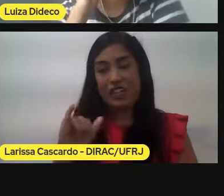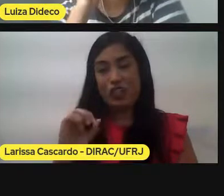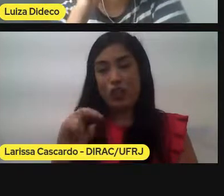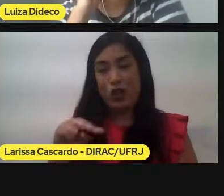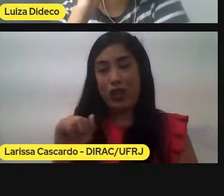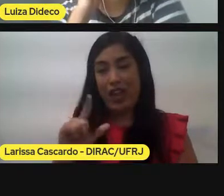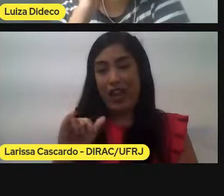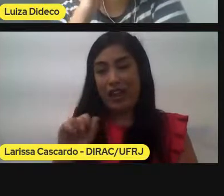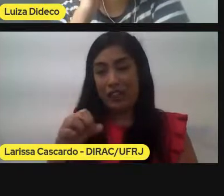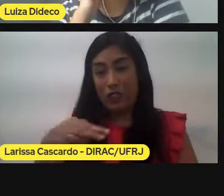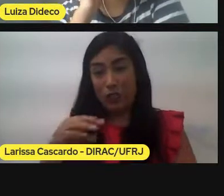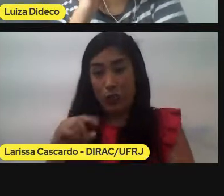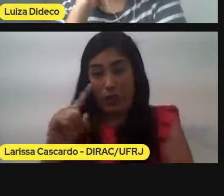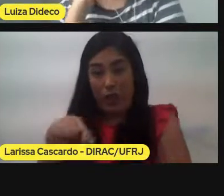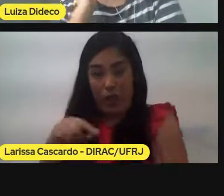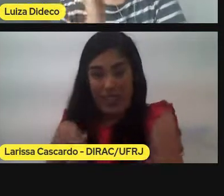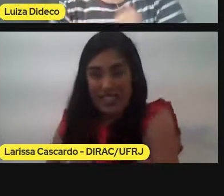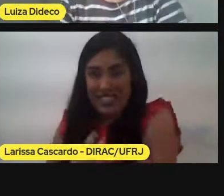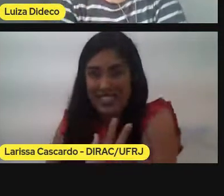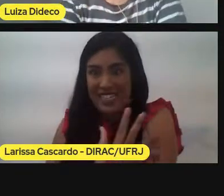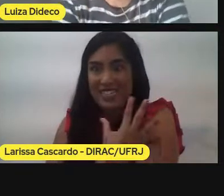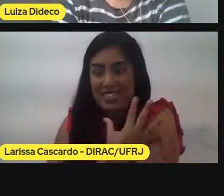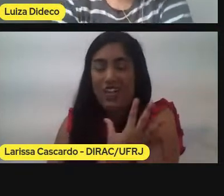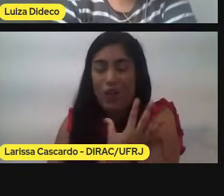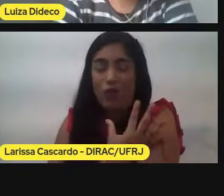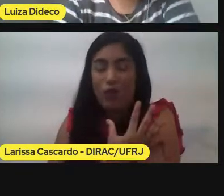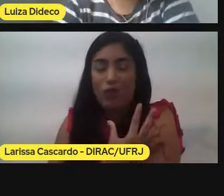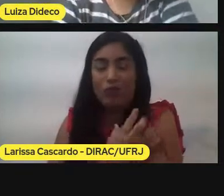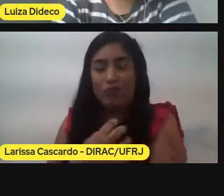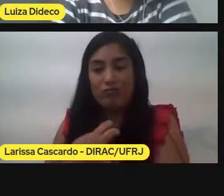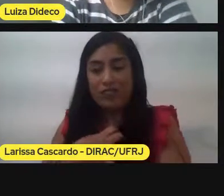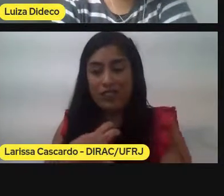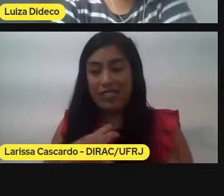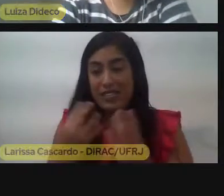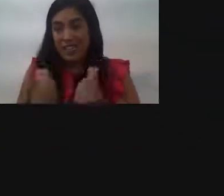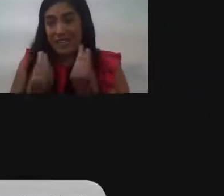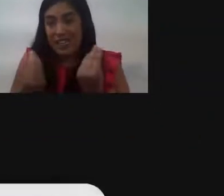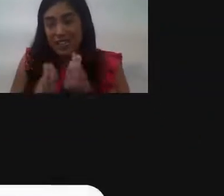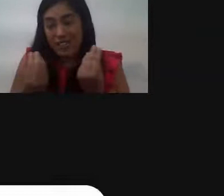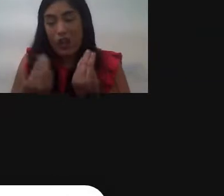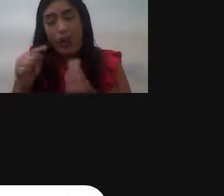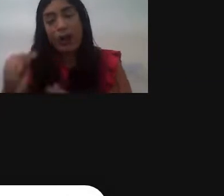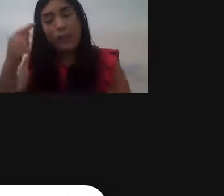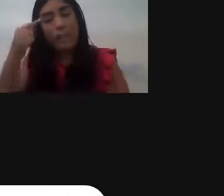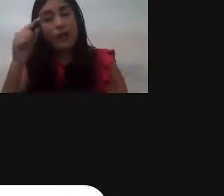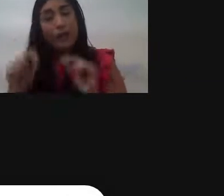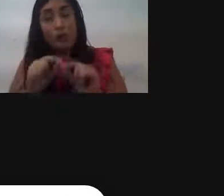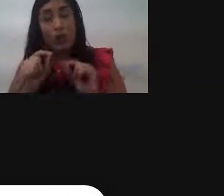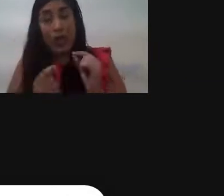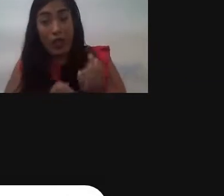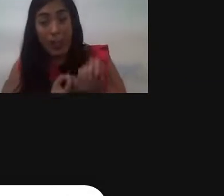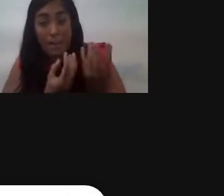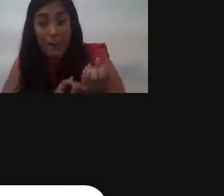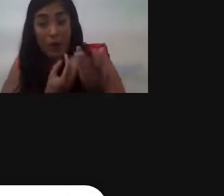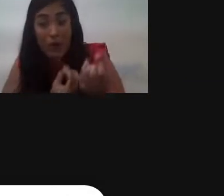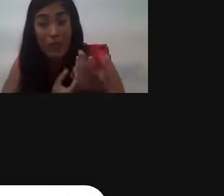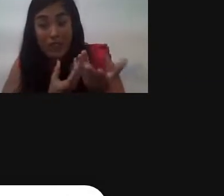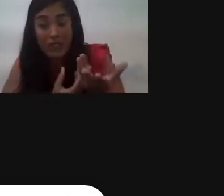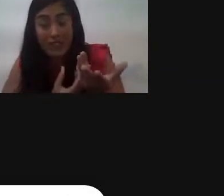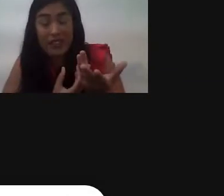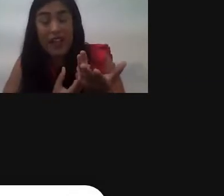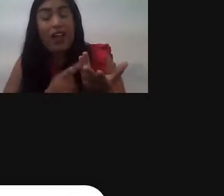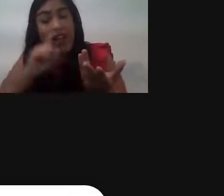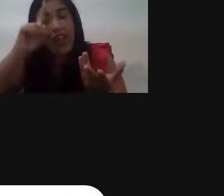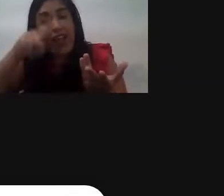estética, é um poeta que não está destituído de pensar a poesia como um motor, uma espécie